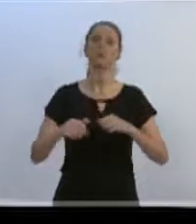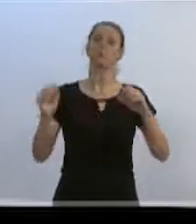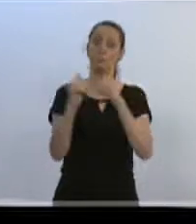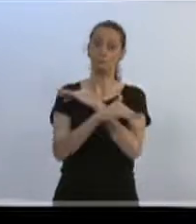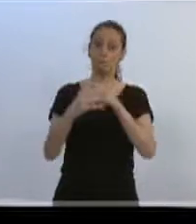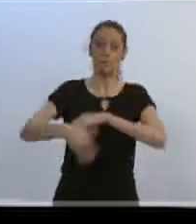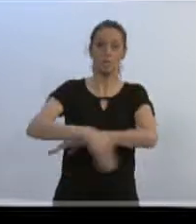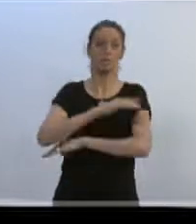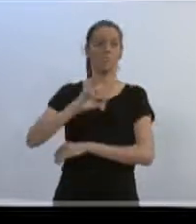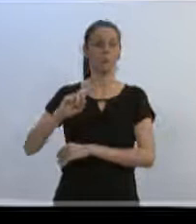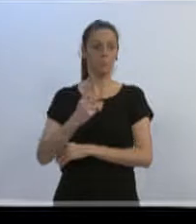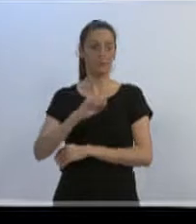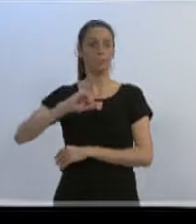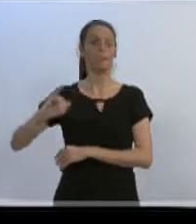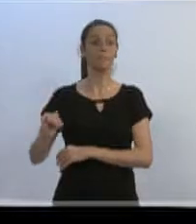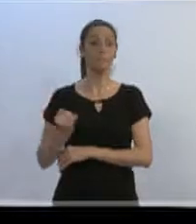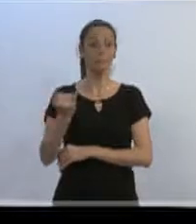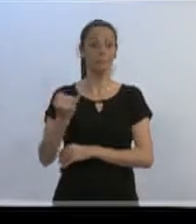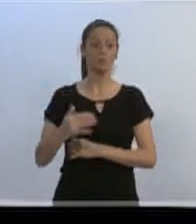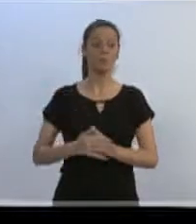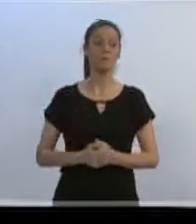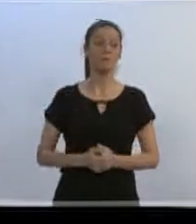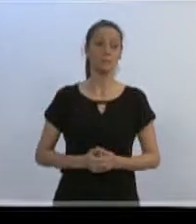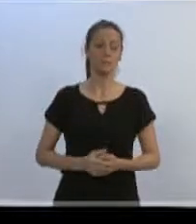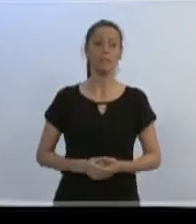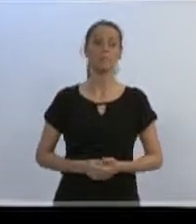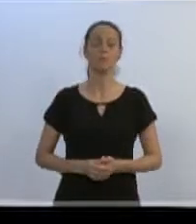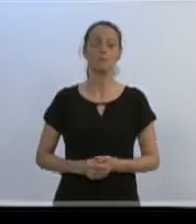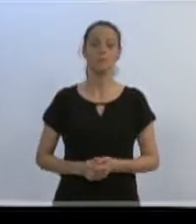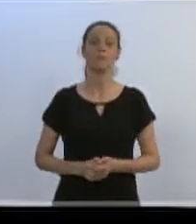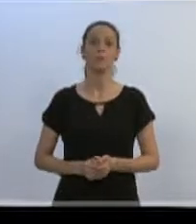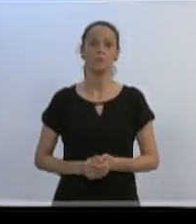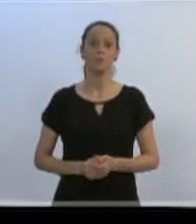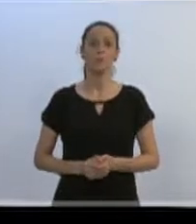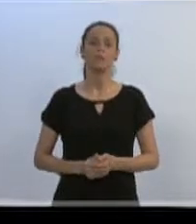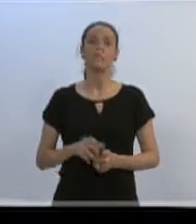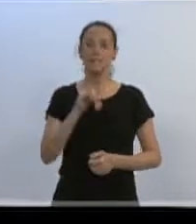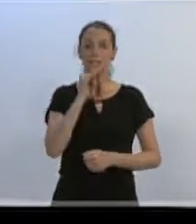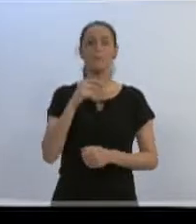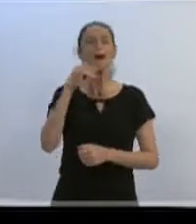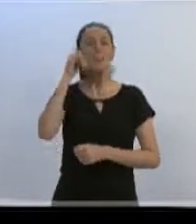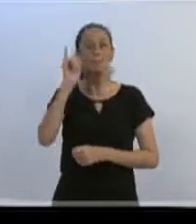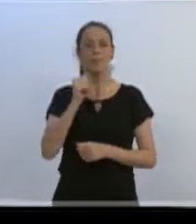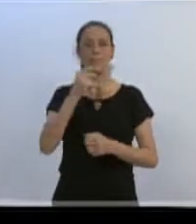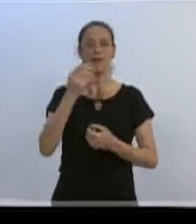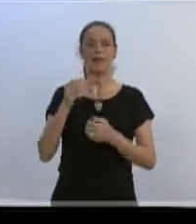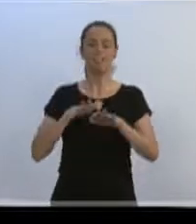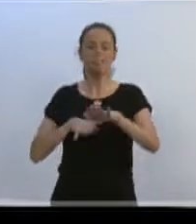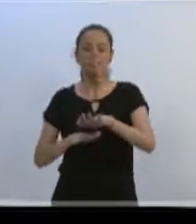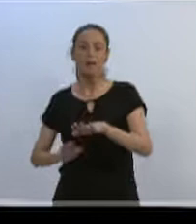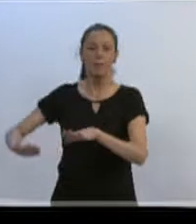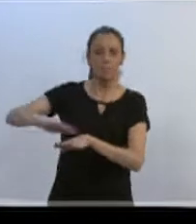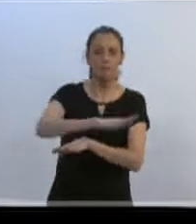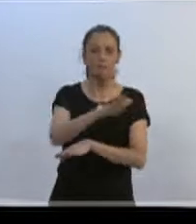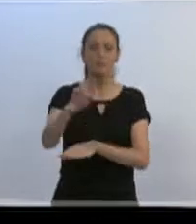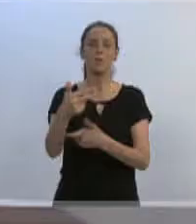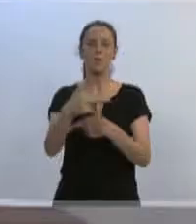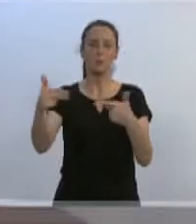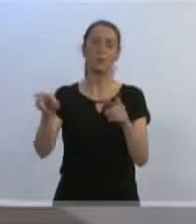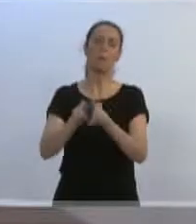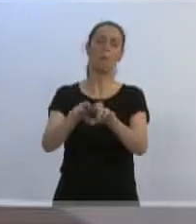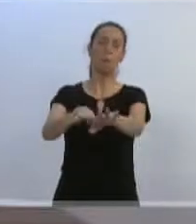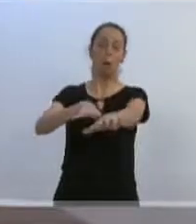lado a 1º de janeiro pra evitar aquela furada de fila para evitar aquele trânsito lá e aquelas filas